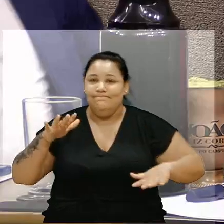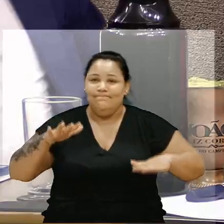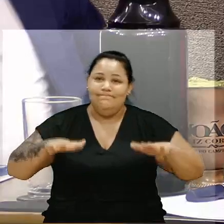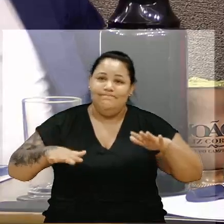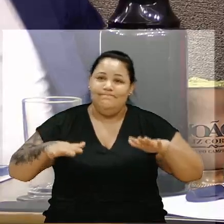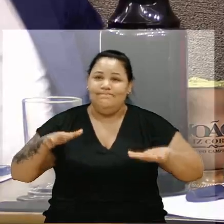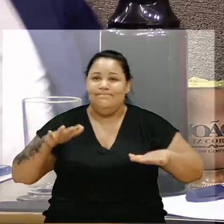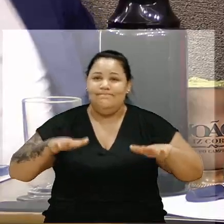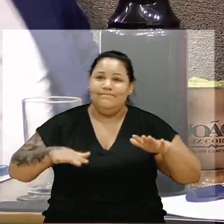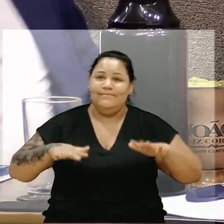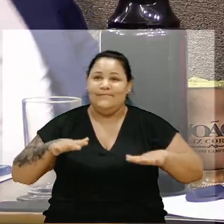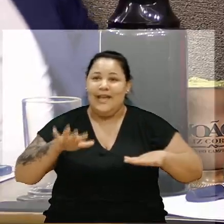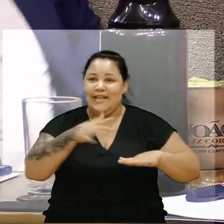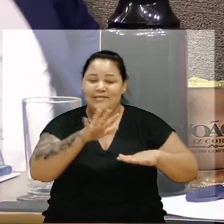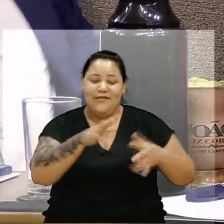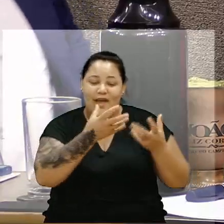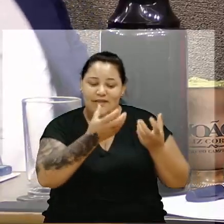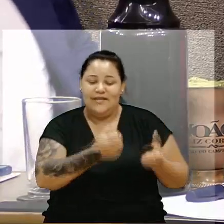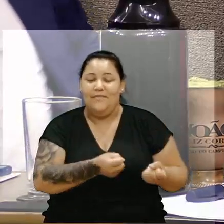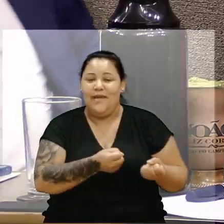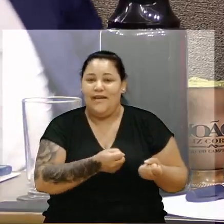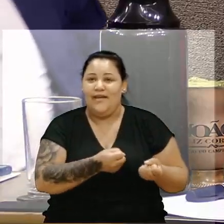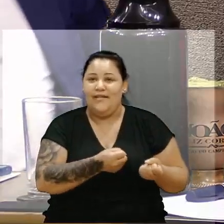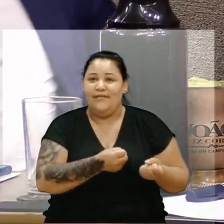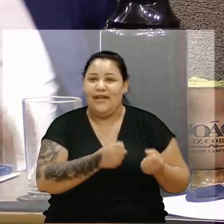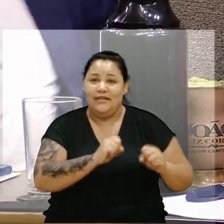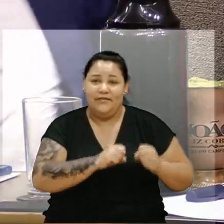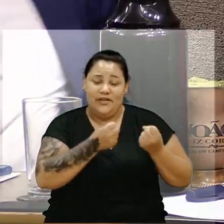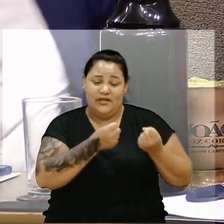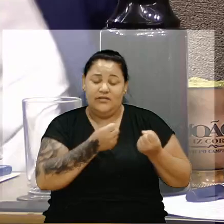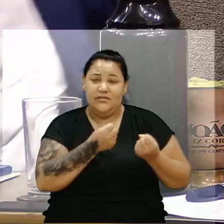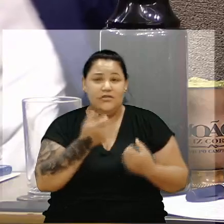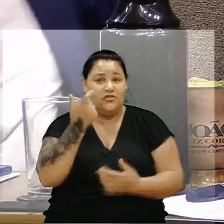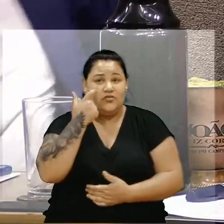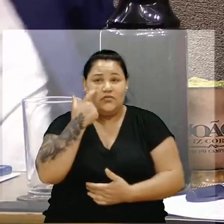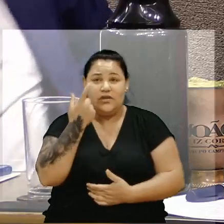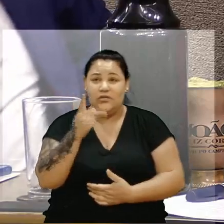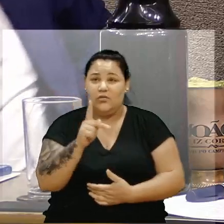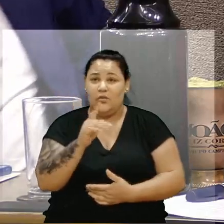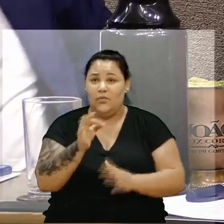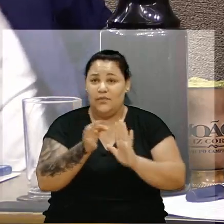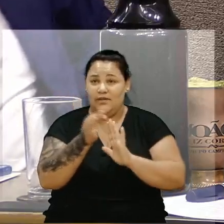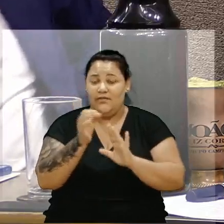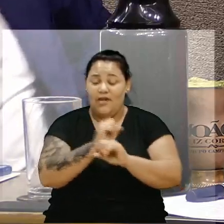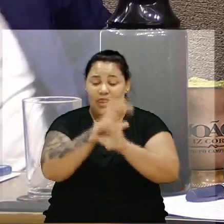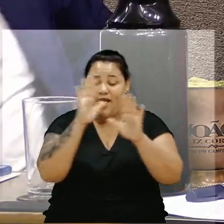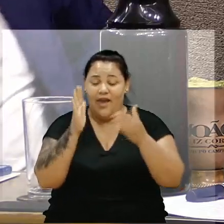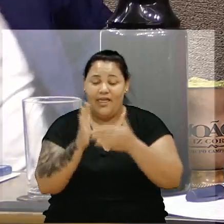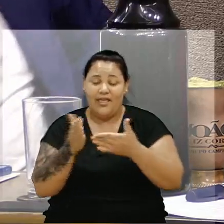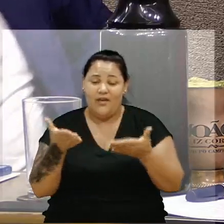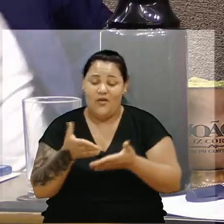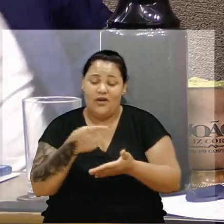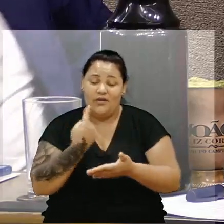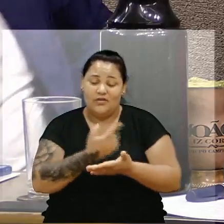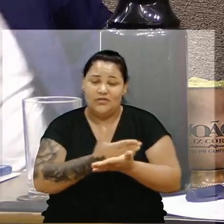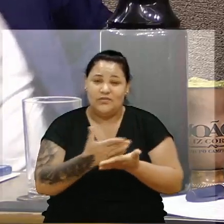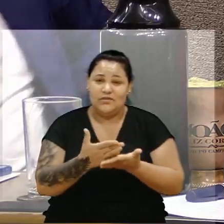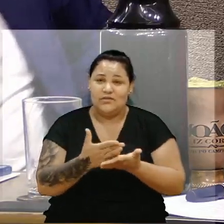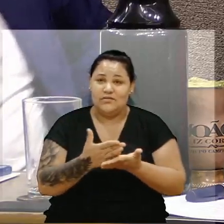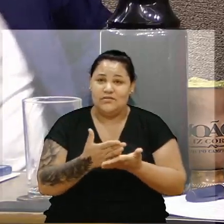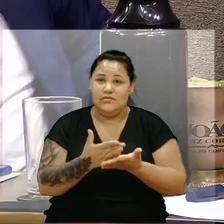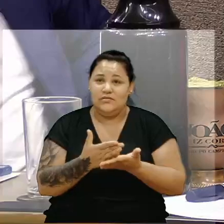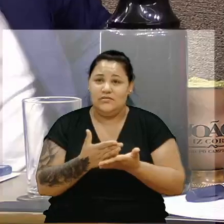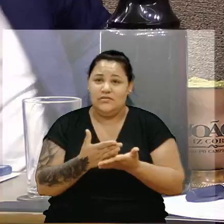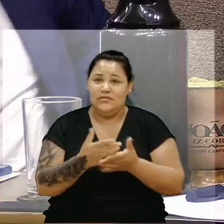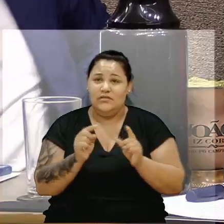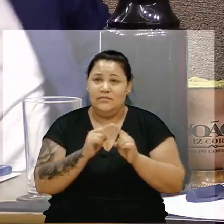de apanhar e ter que ficar simplesmente defendendo, né? E a gente vê a sua posição clara até agora, estamos começando, mas a clara de